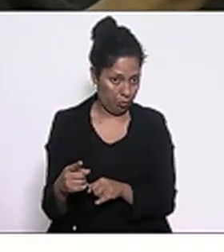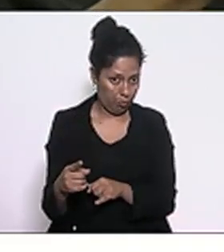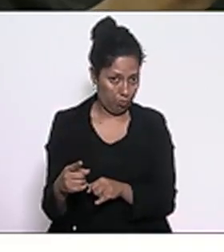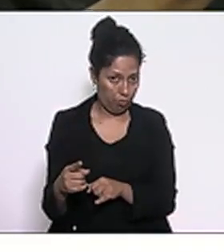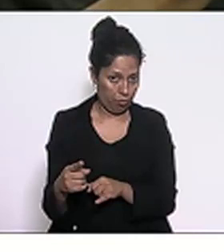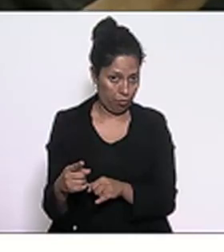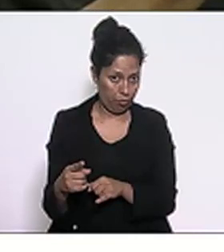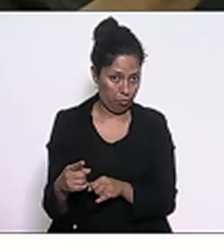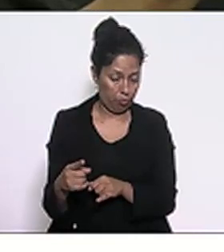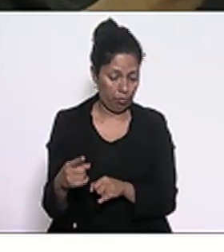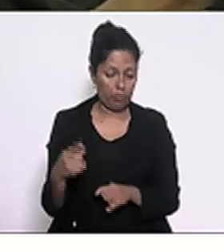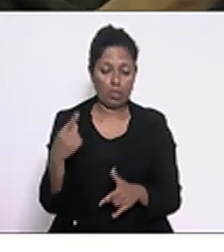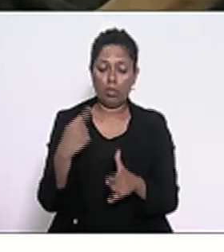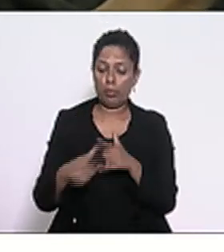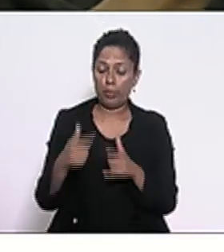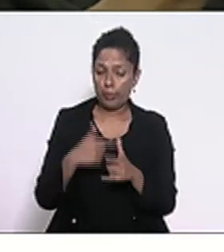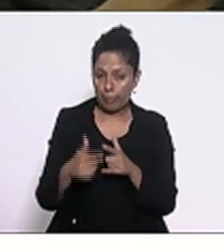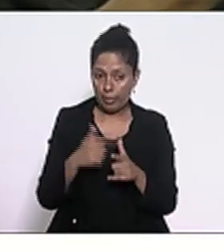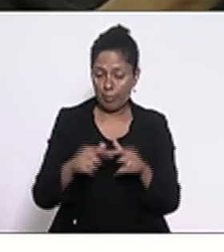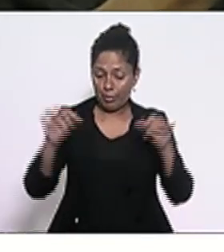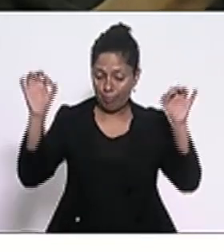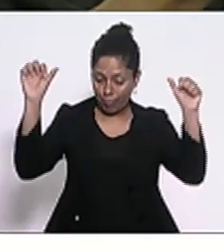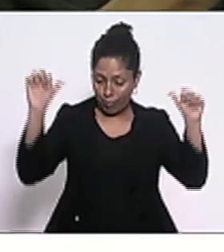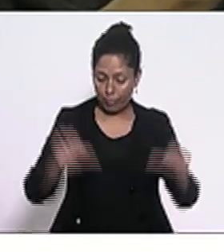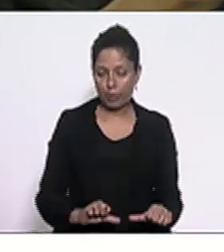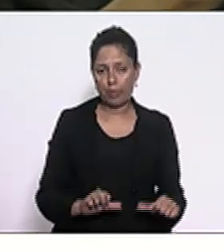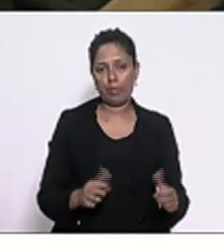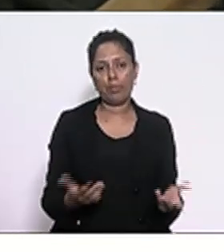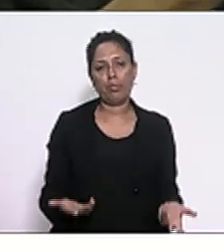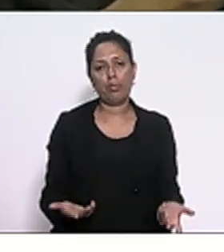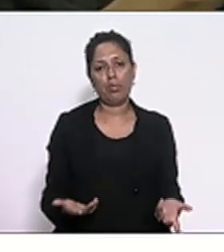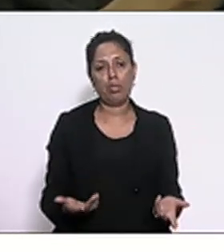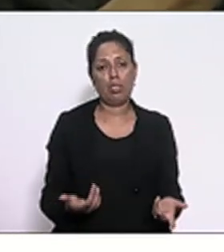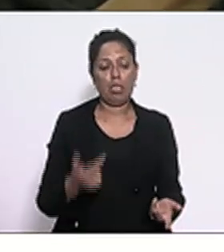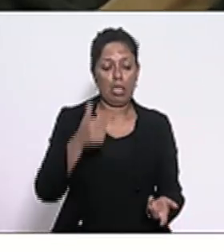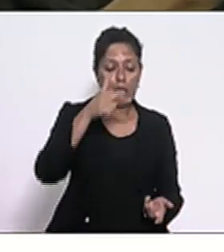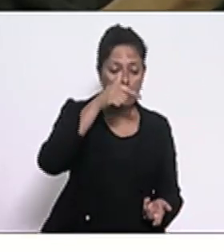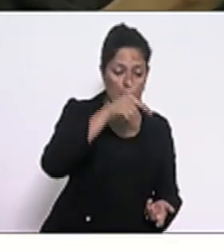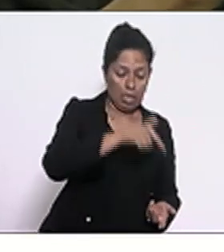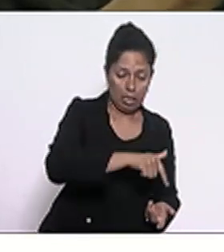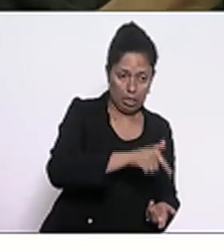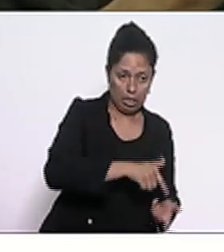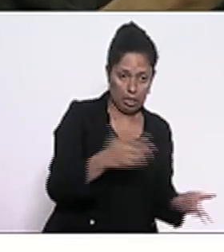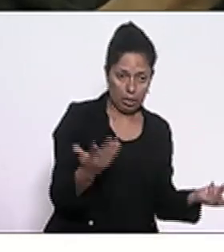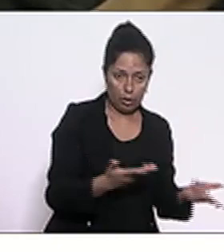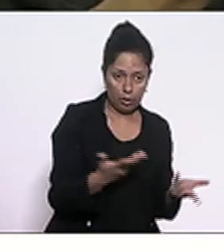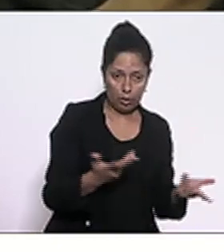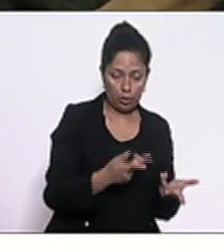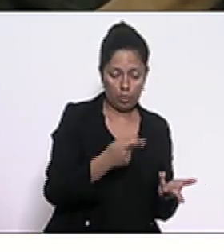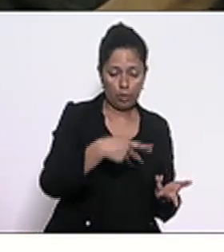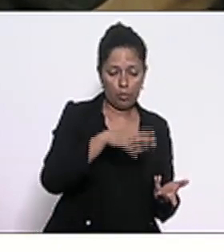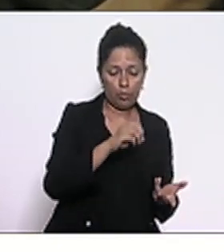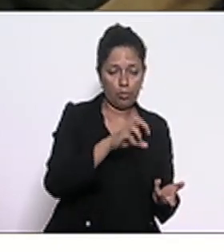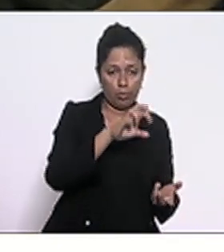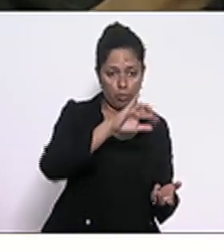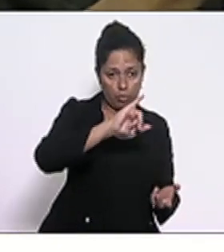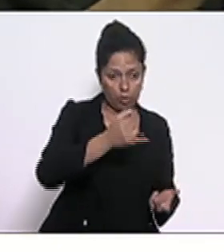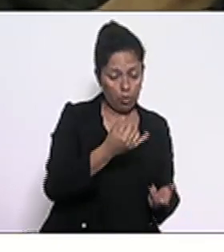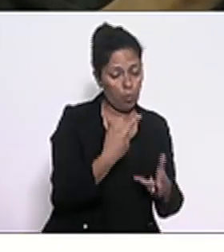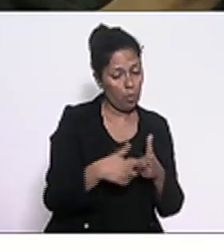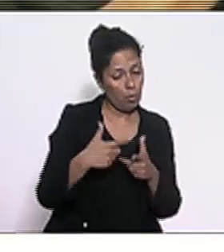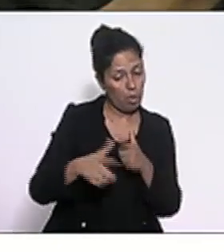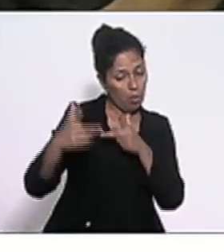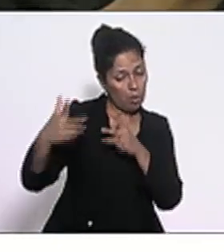podia parar os sistemas da Previdência. Igualmente pode acontecer no governo do Estado. Chega no final do ano que